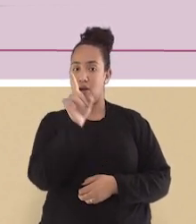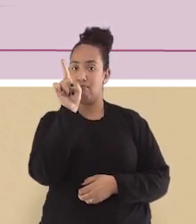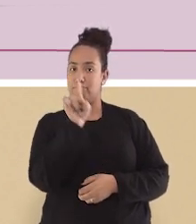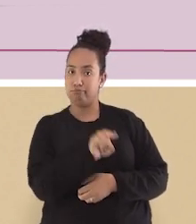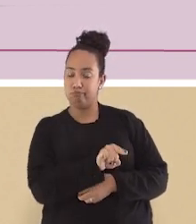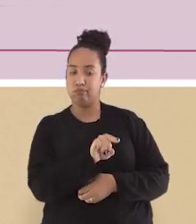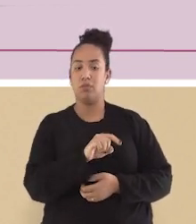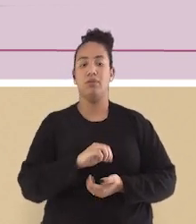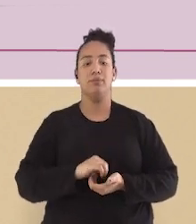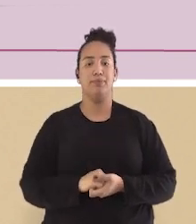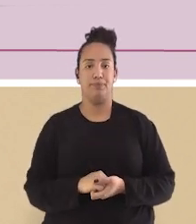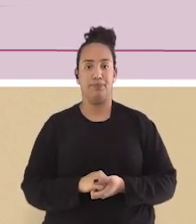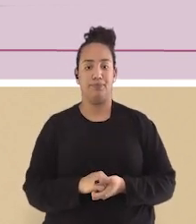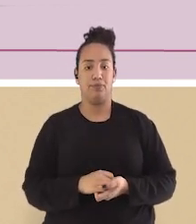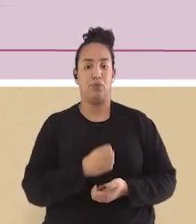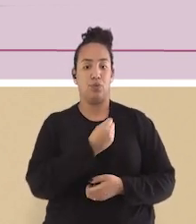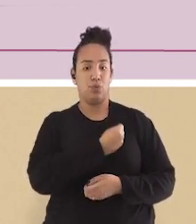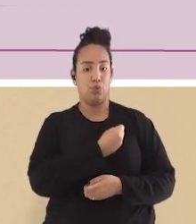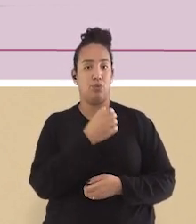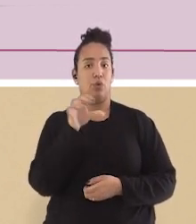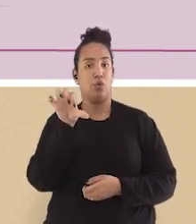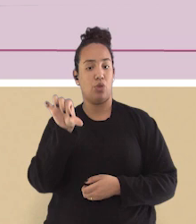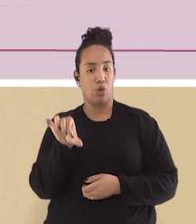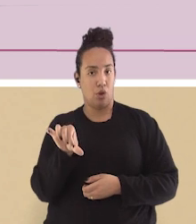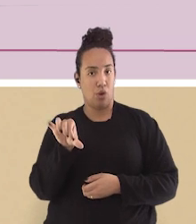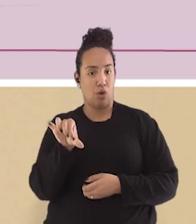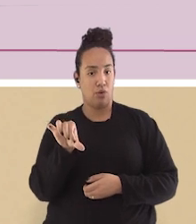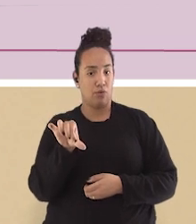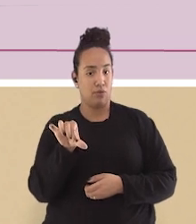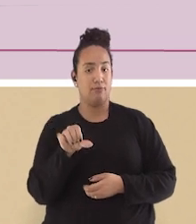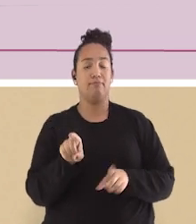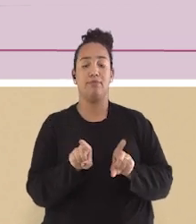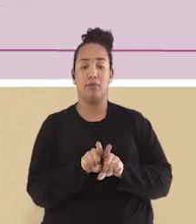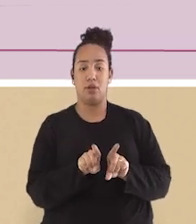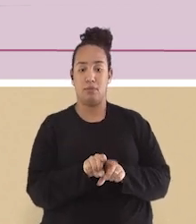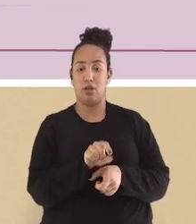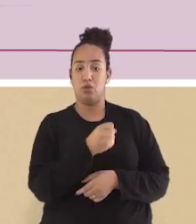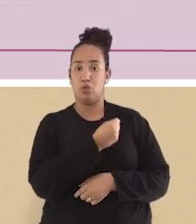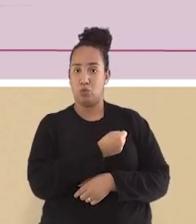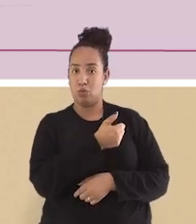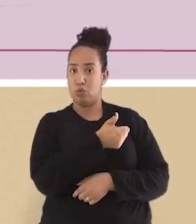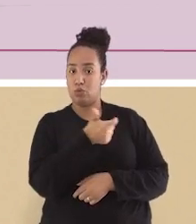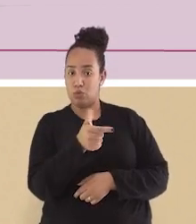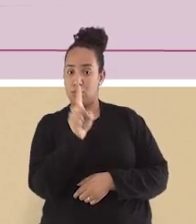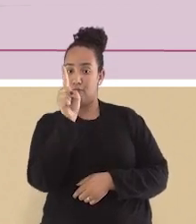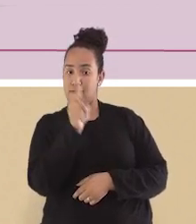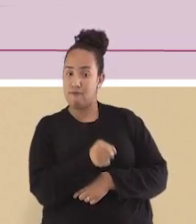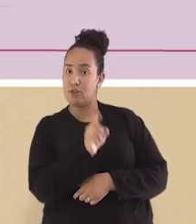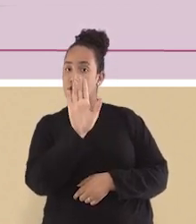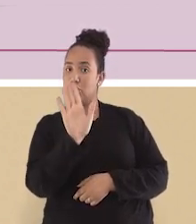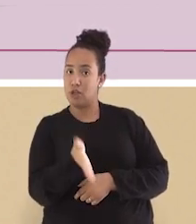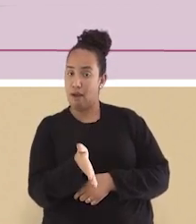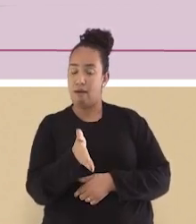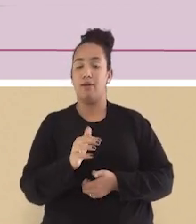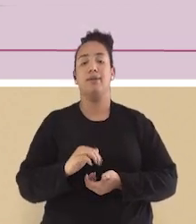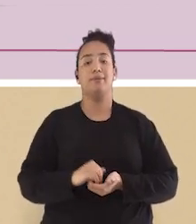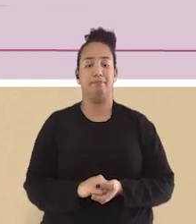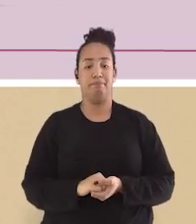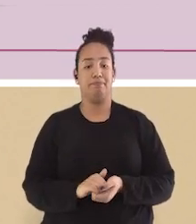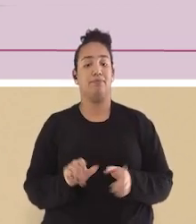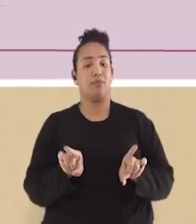9, o 12, que já está riscado, o 15 e